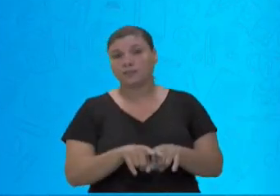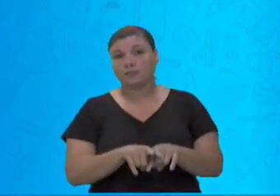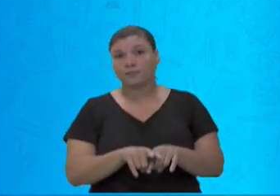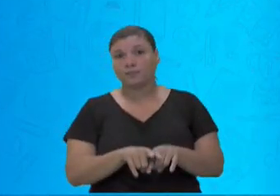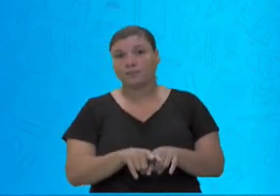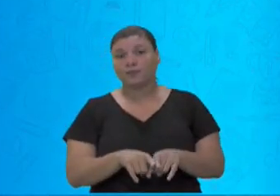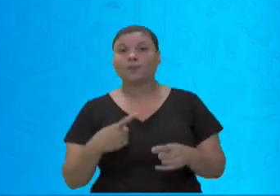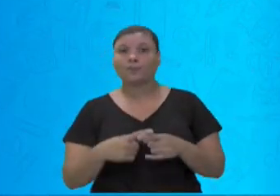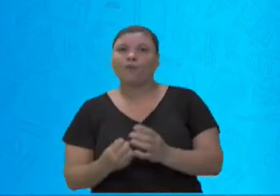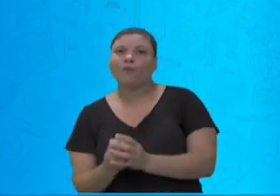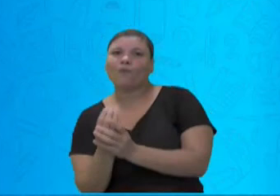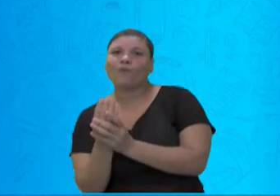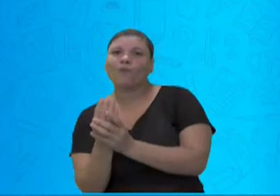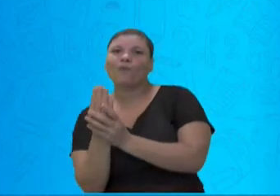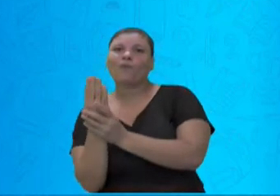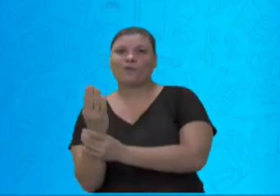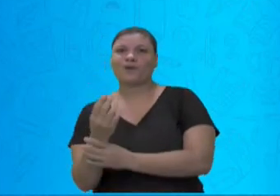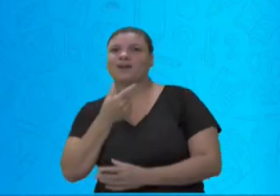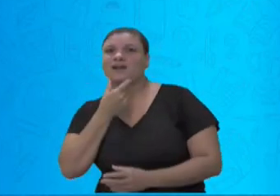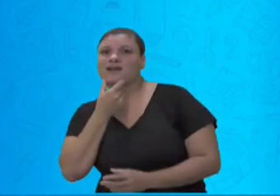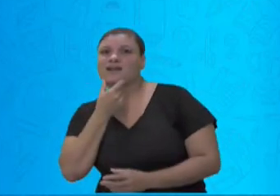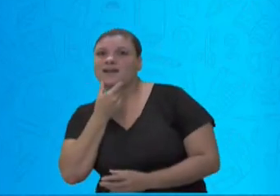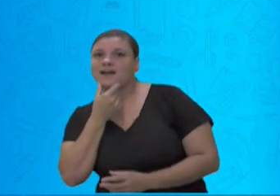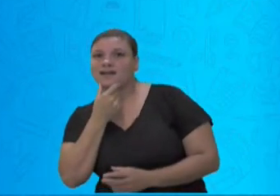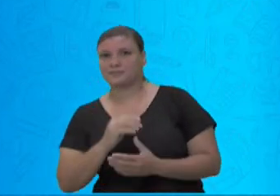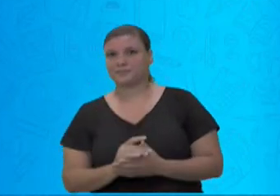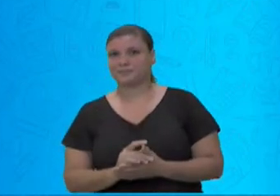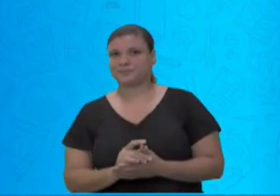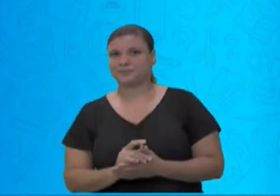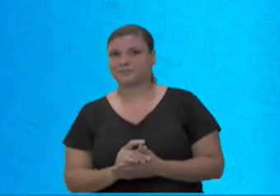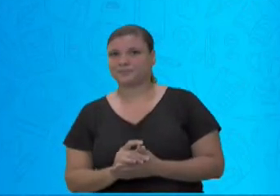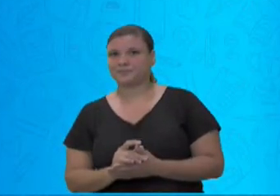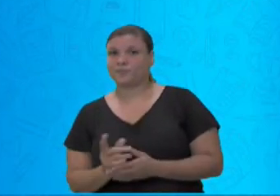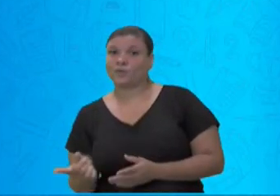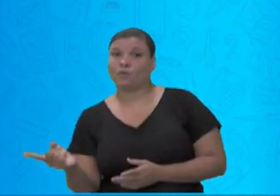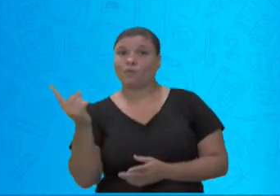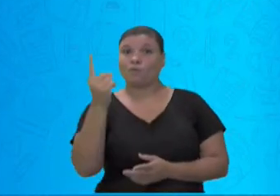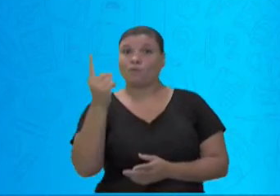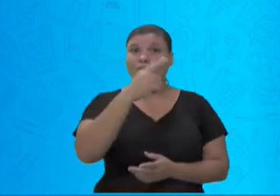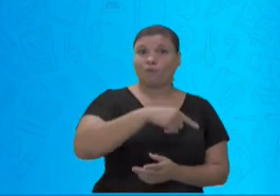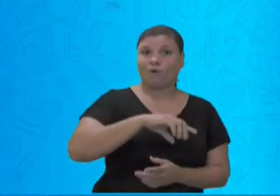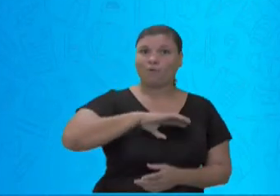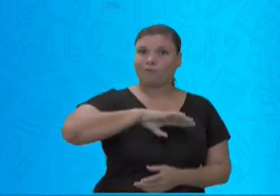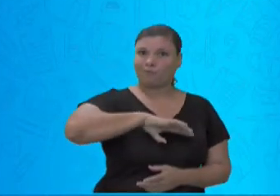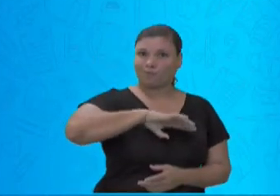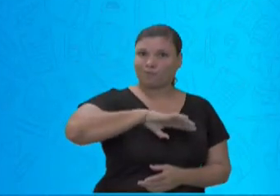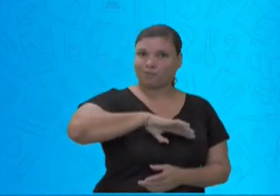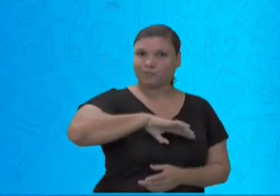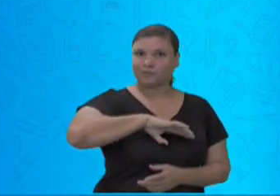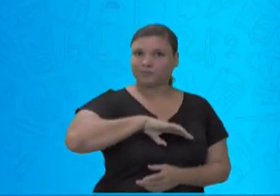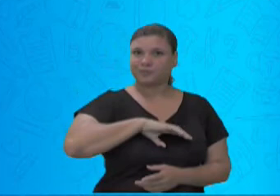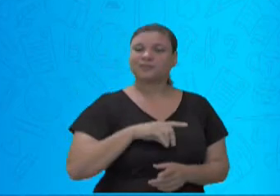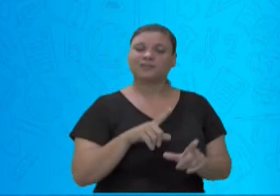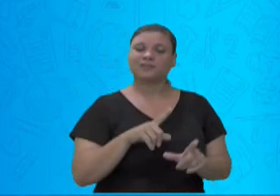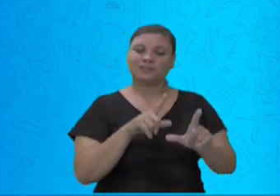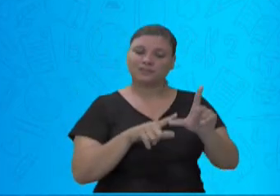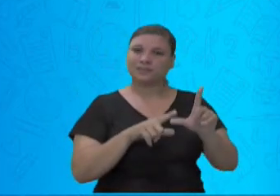inglesa. E já para nossa língua portuguesa, eu escrevo com